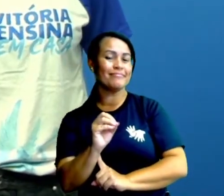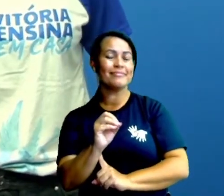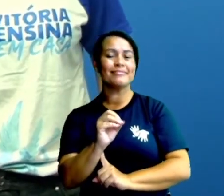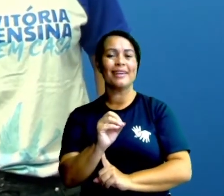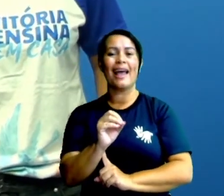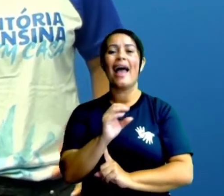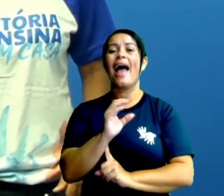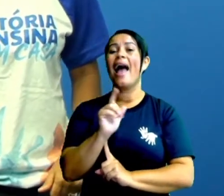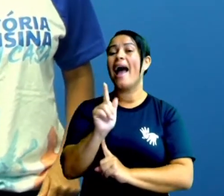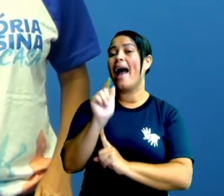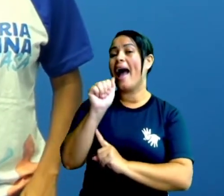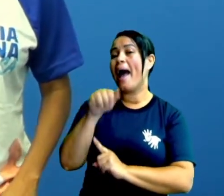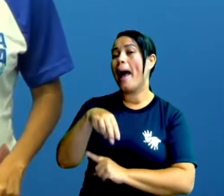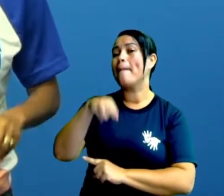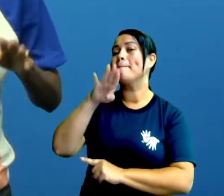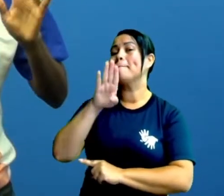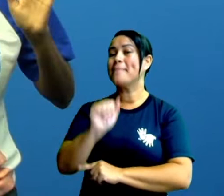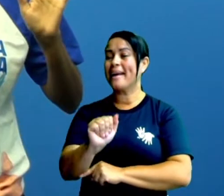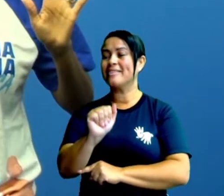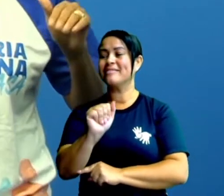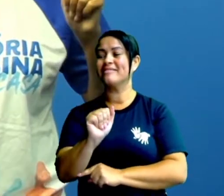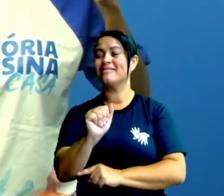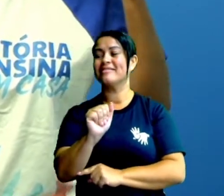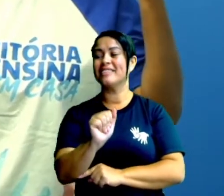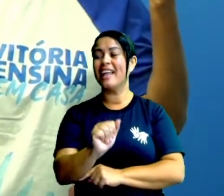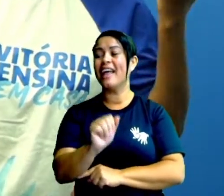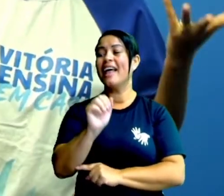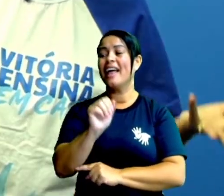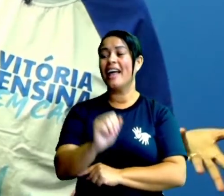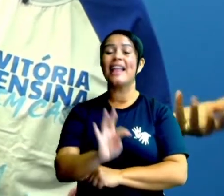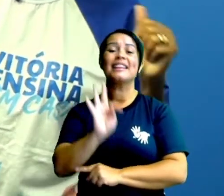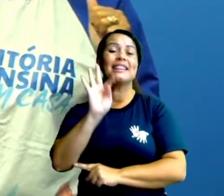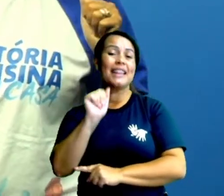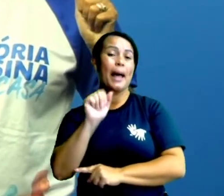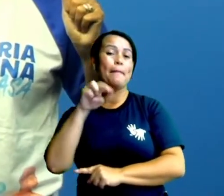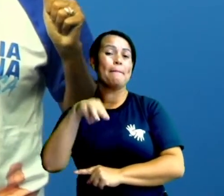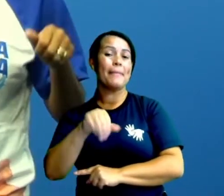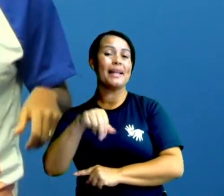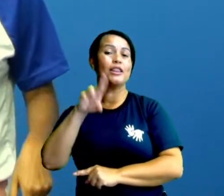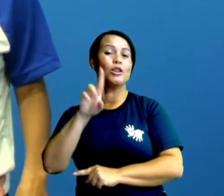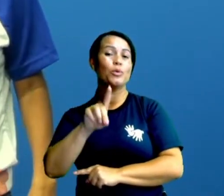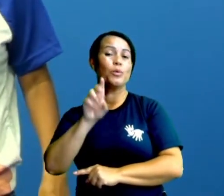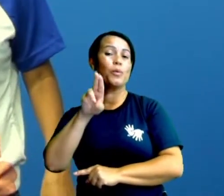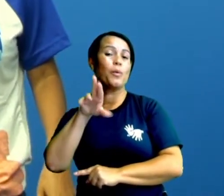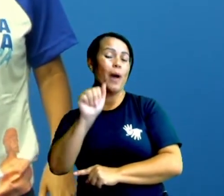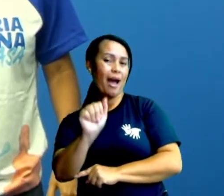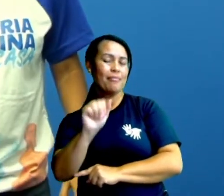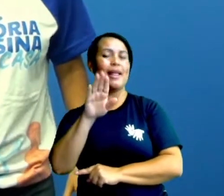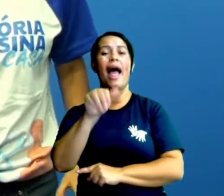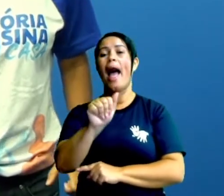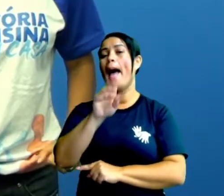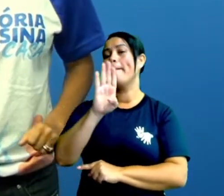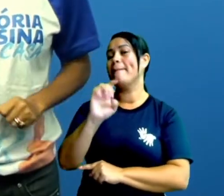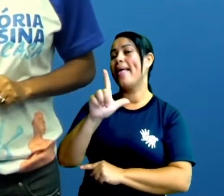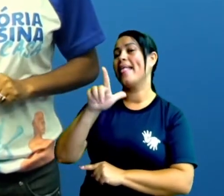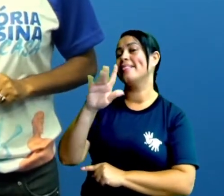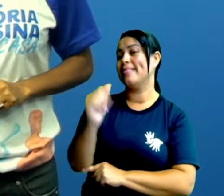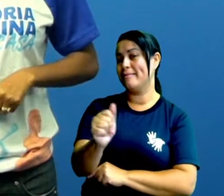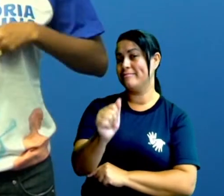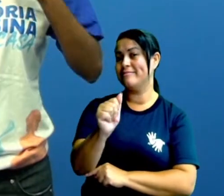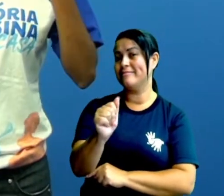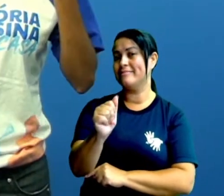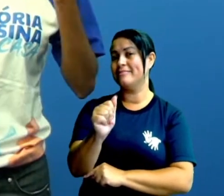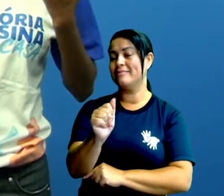o gambá tu tá maluco a sua abelha